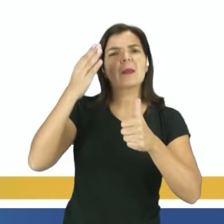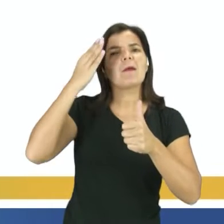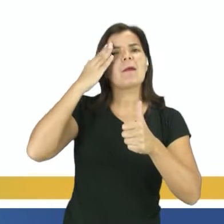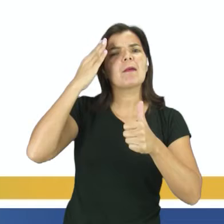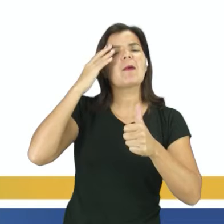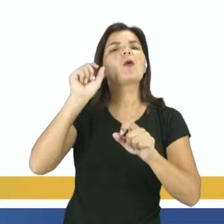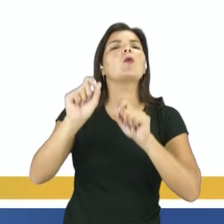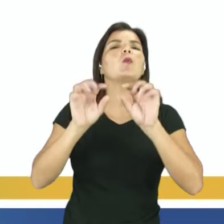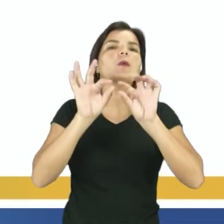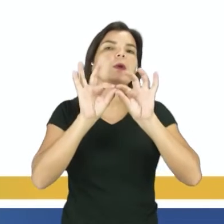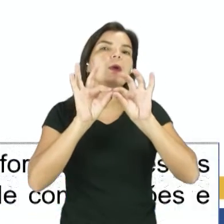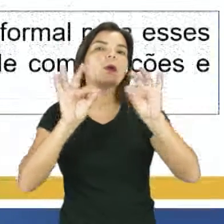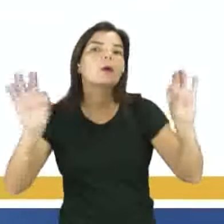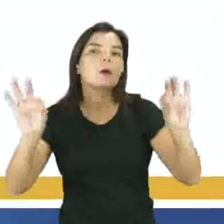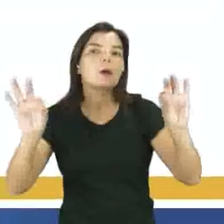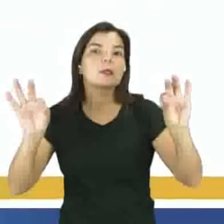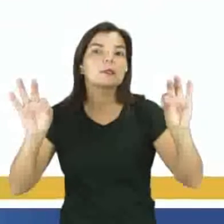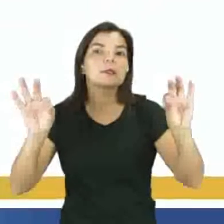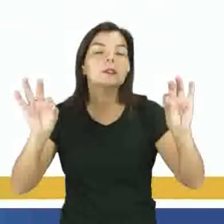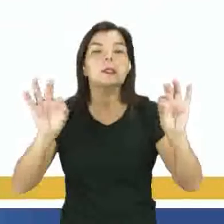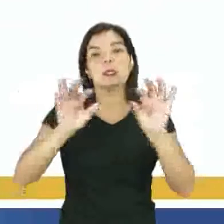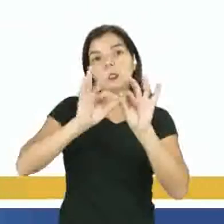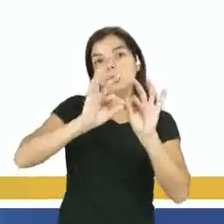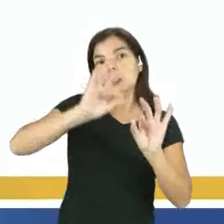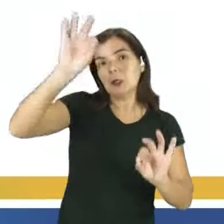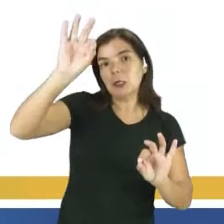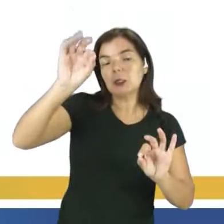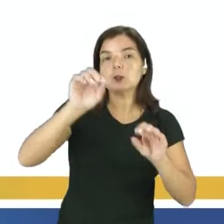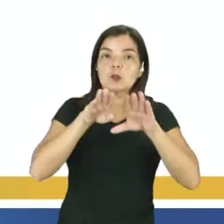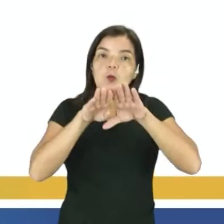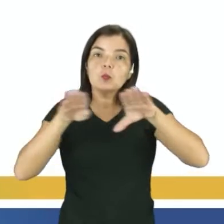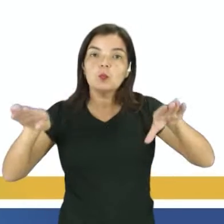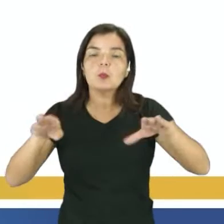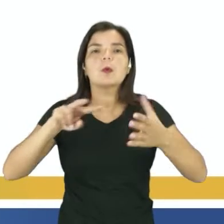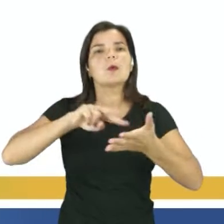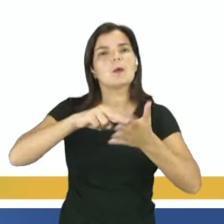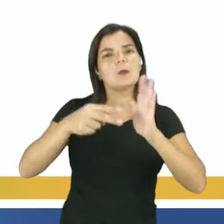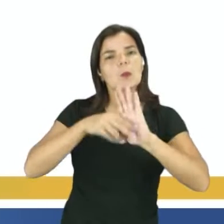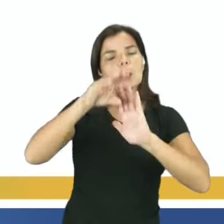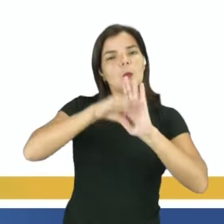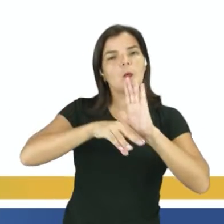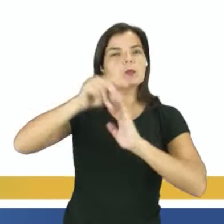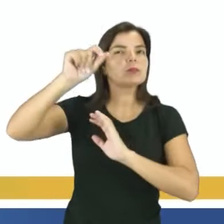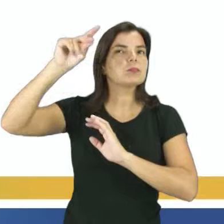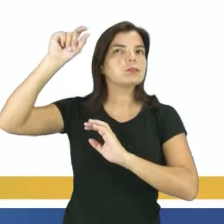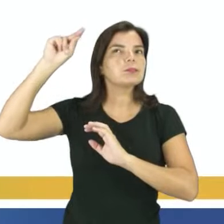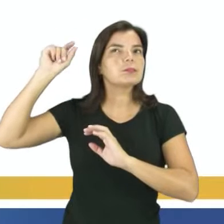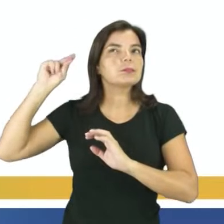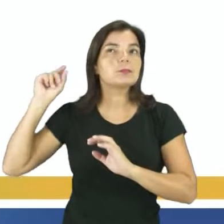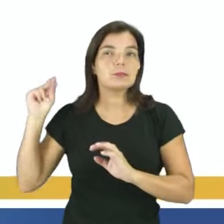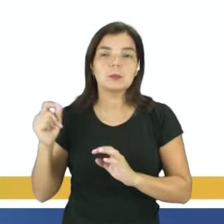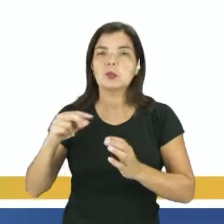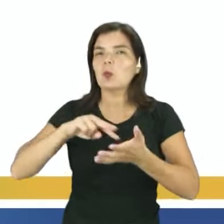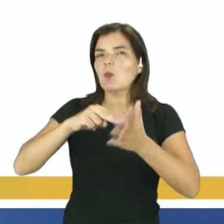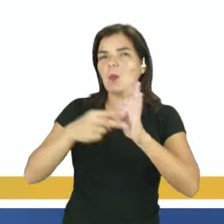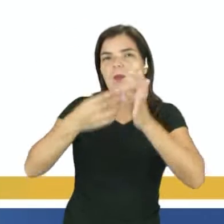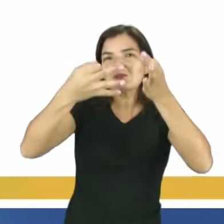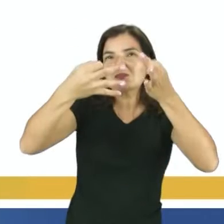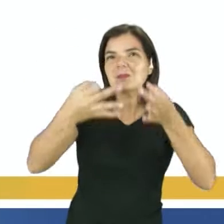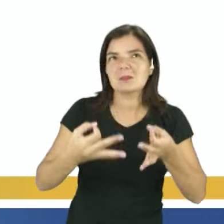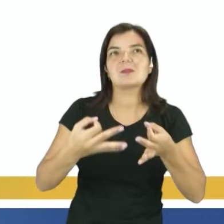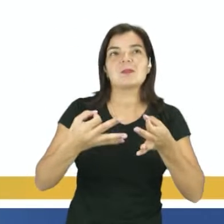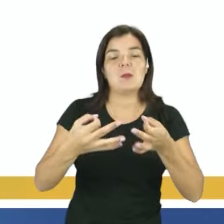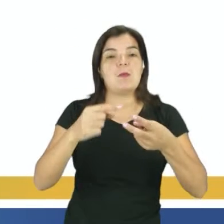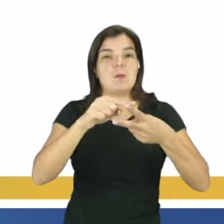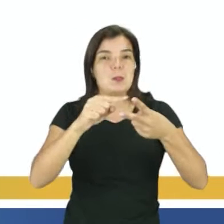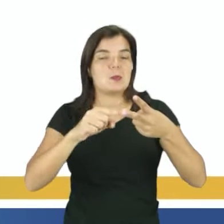ideia de reta e plano. Retas e planos são conceitos primitivos. Não há uma definição formal para